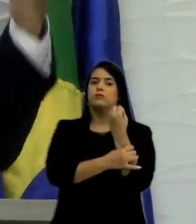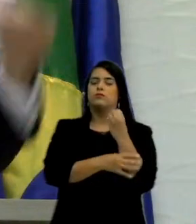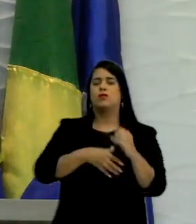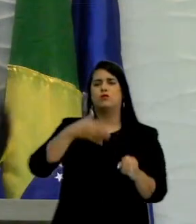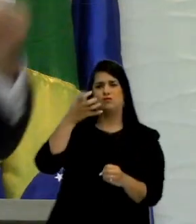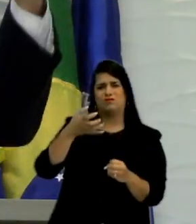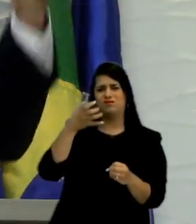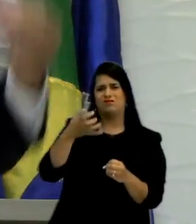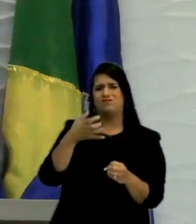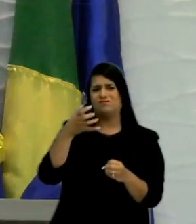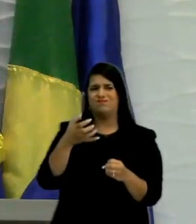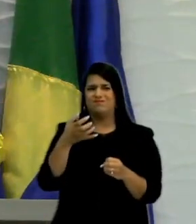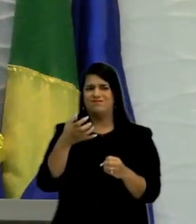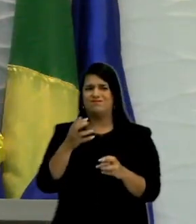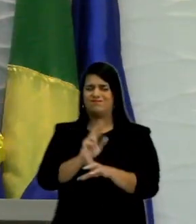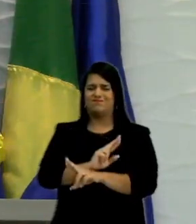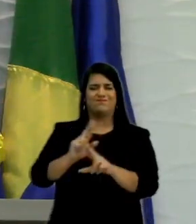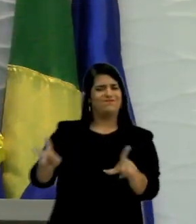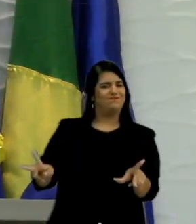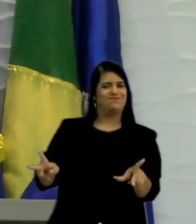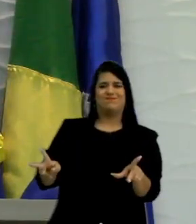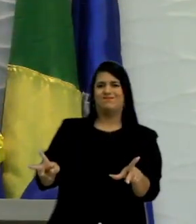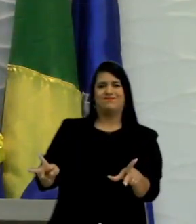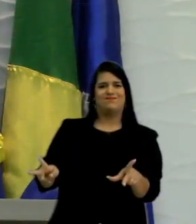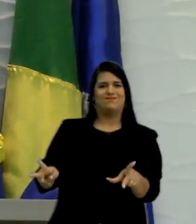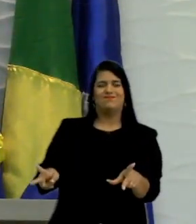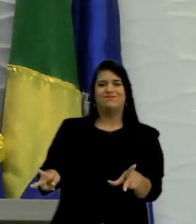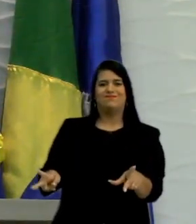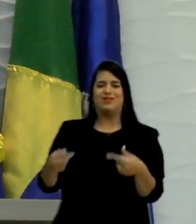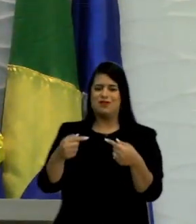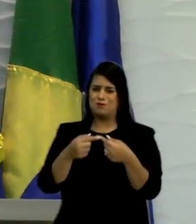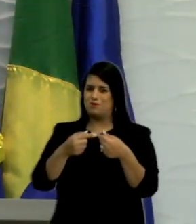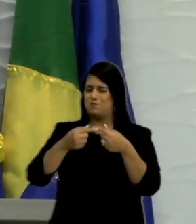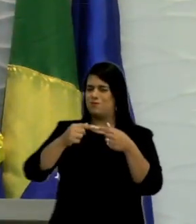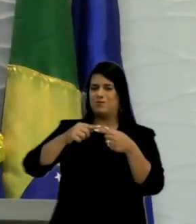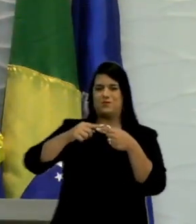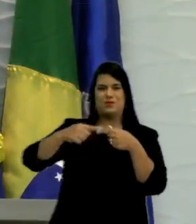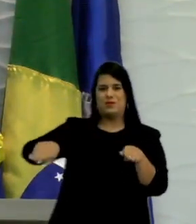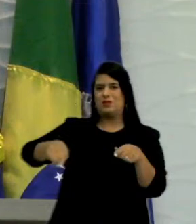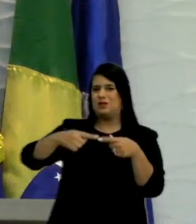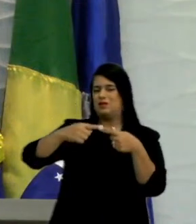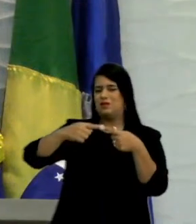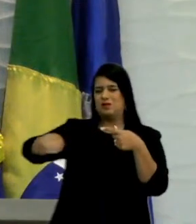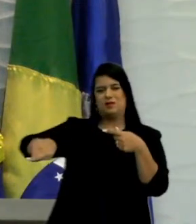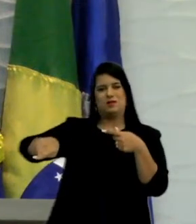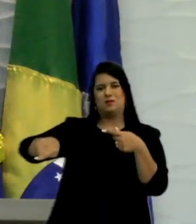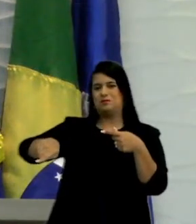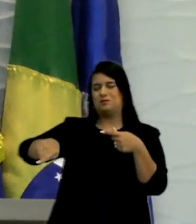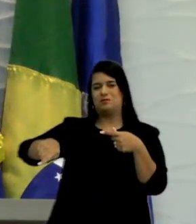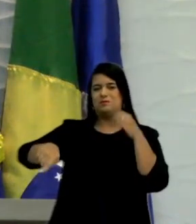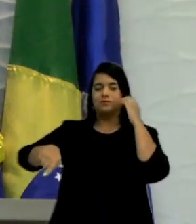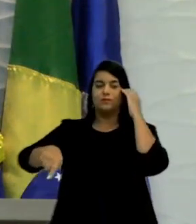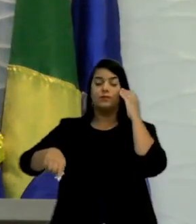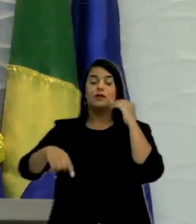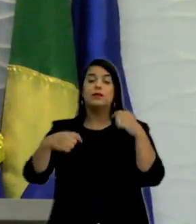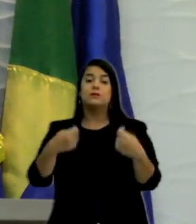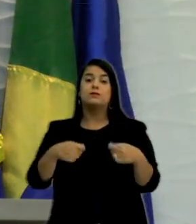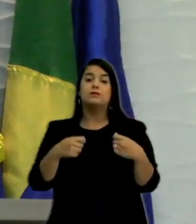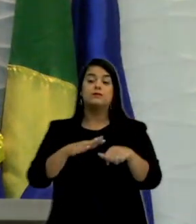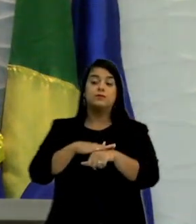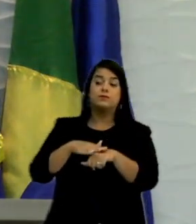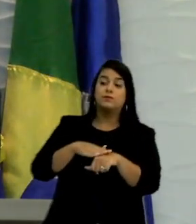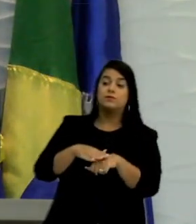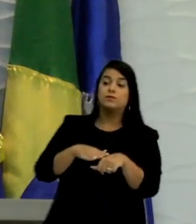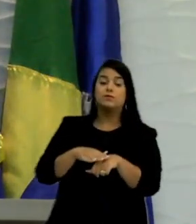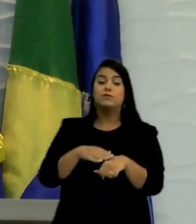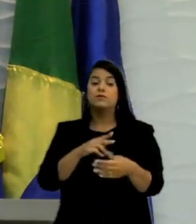não casam, esse quebra-cabeça não fecha. A gente precisa aqui dialogar com as pessoas dessa realidade. Muitos aqui dizem